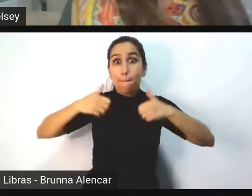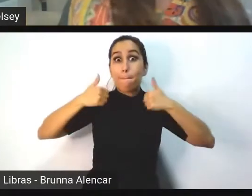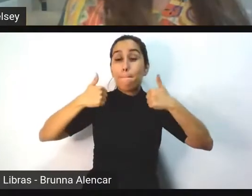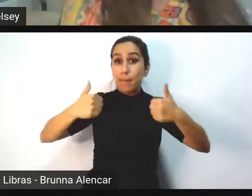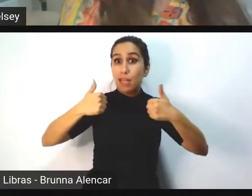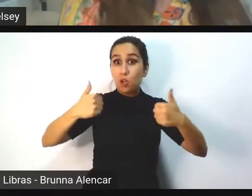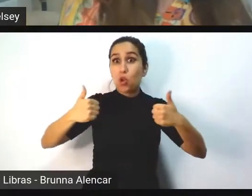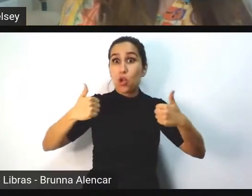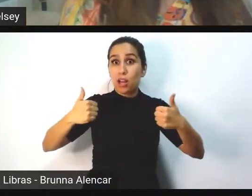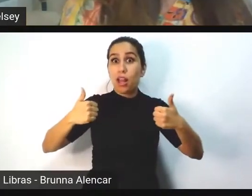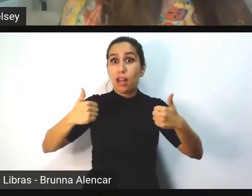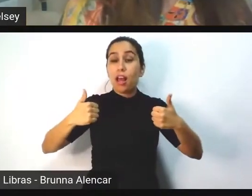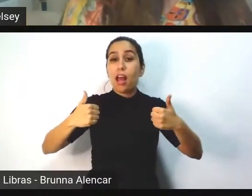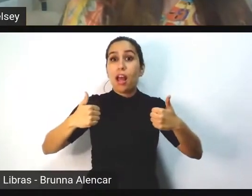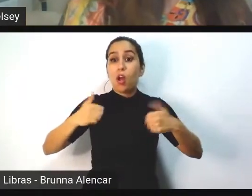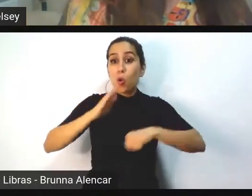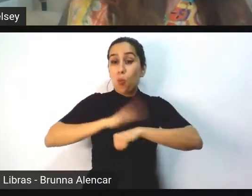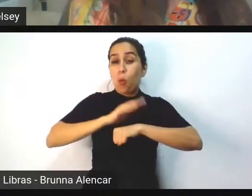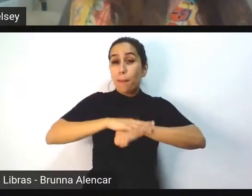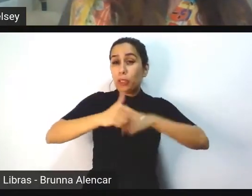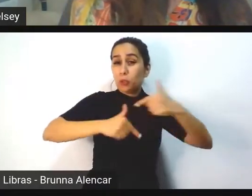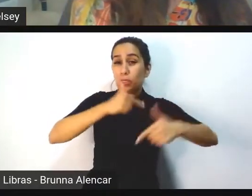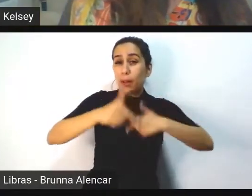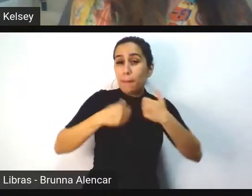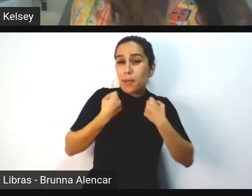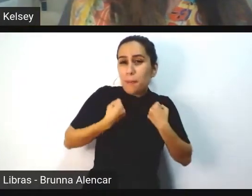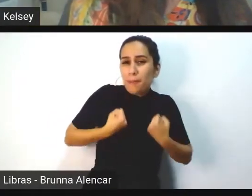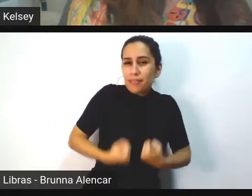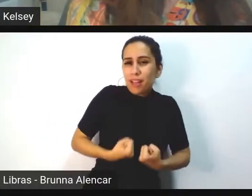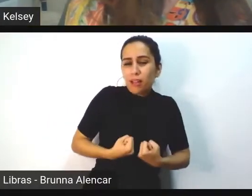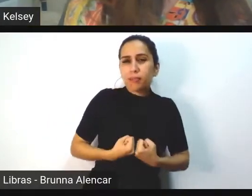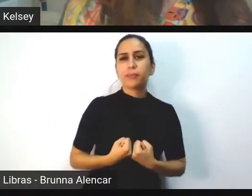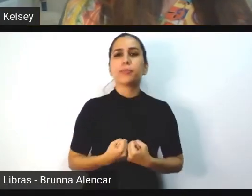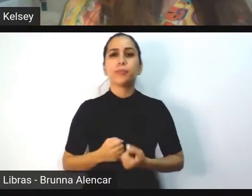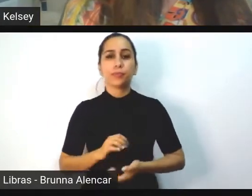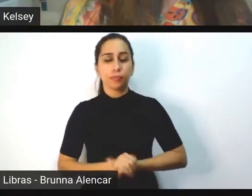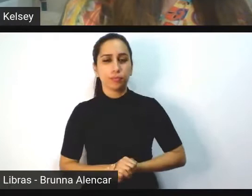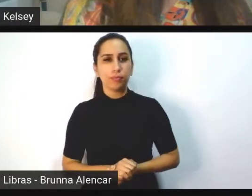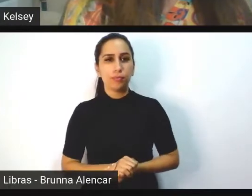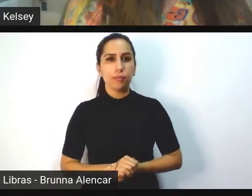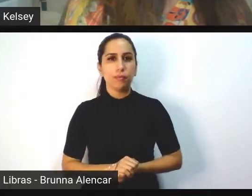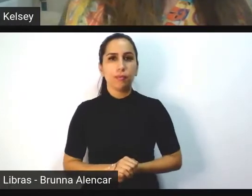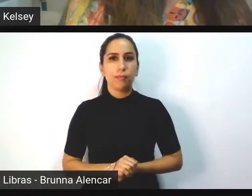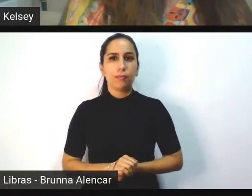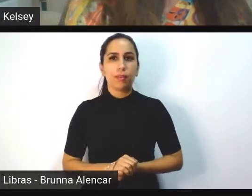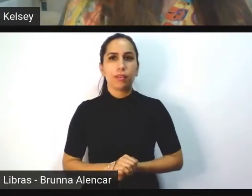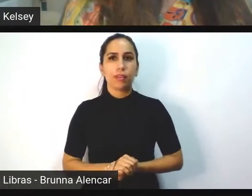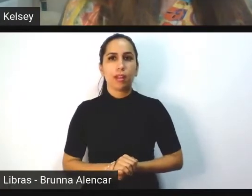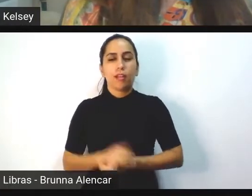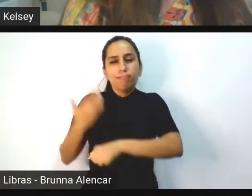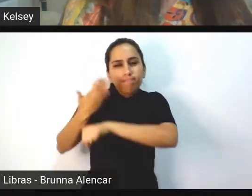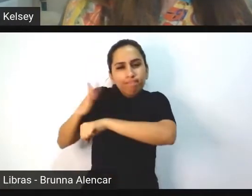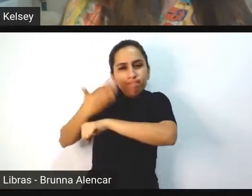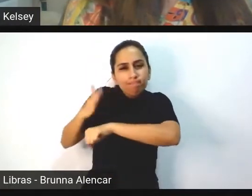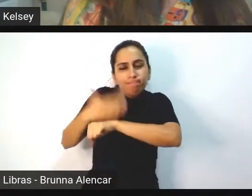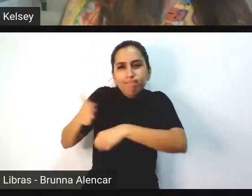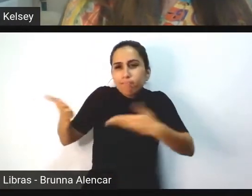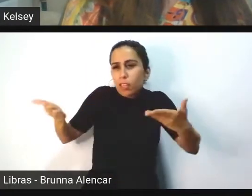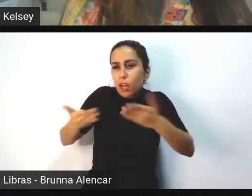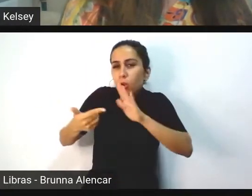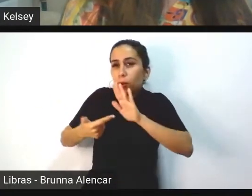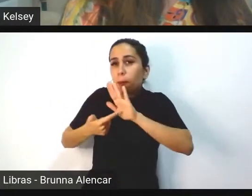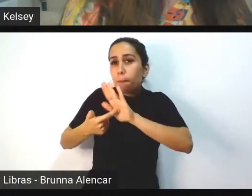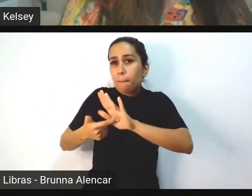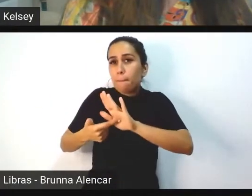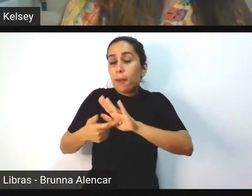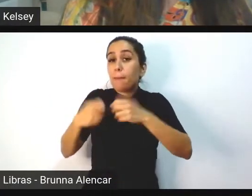né, durante o trabalho, né? Esse exercício que eu vou mostrar agora, ele deve ser feito uma vez por